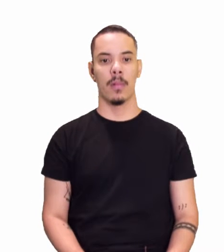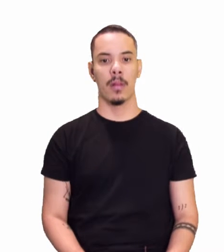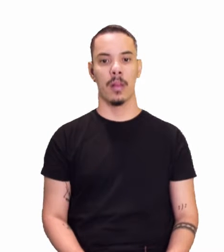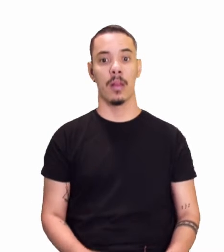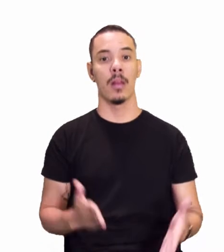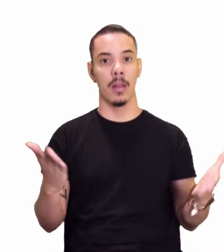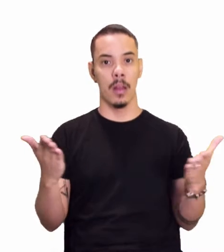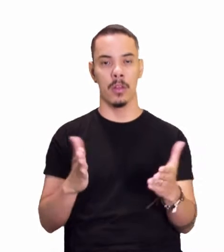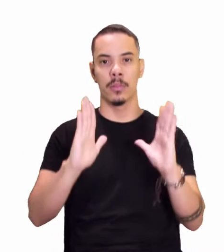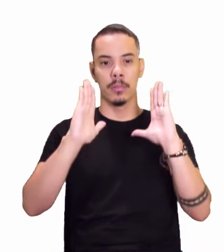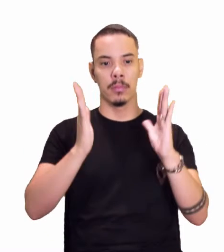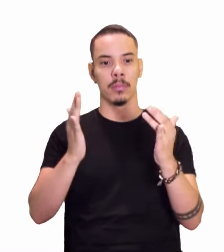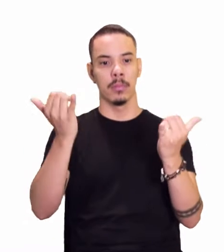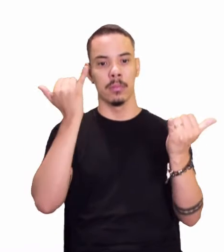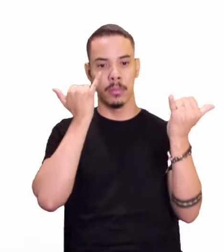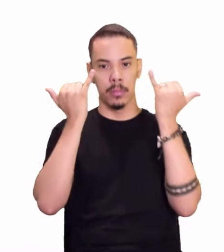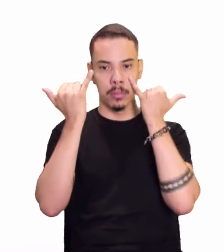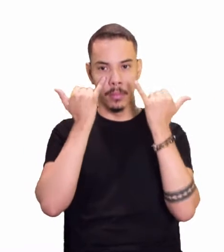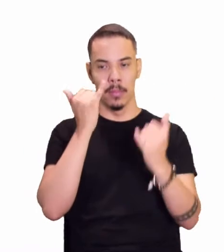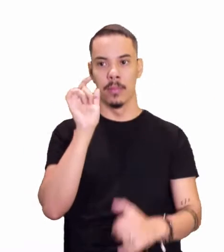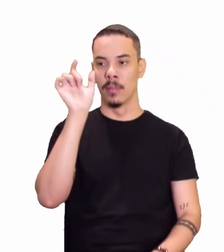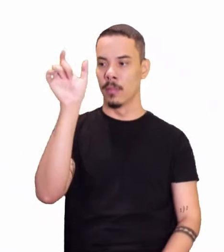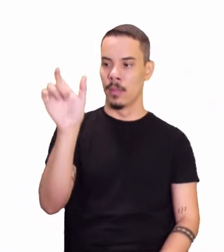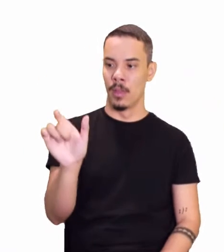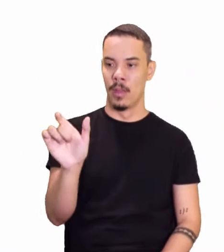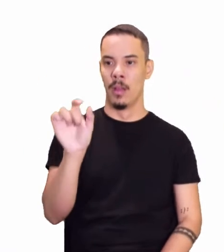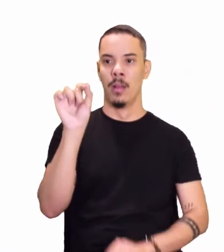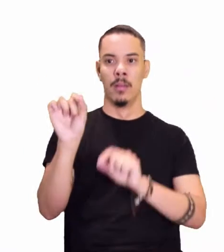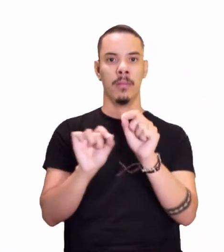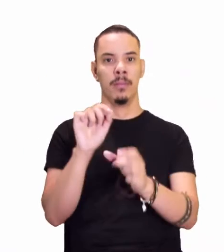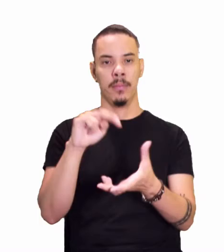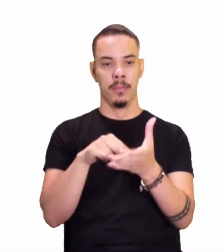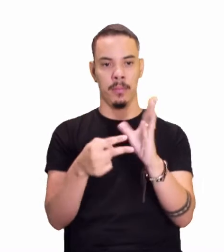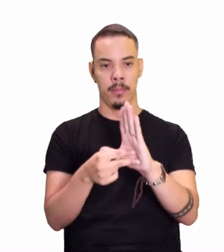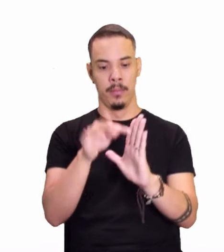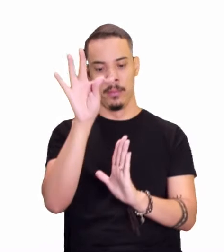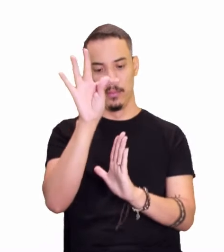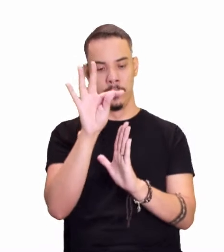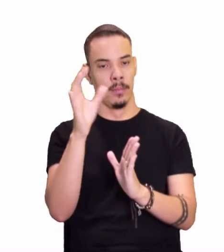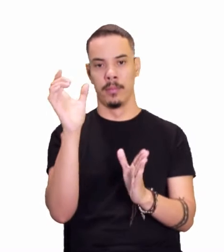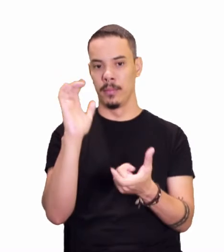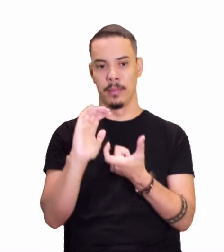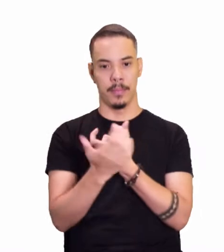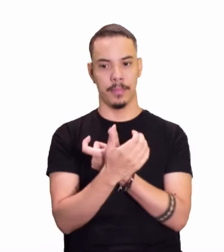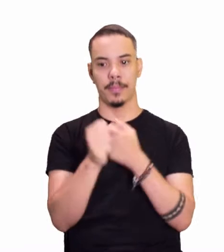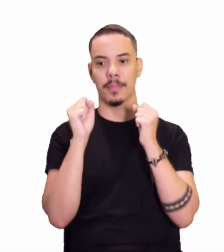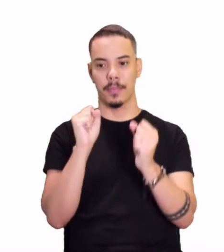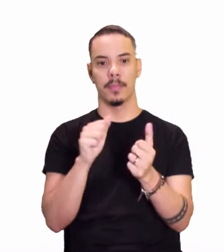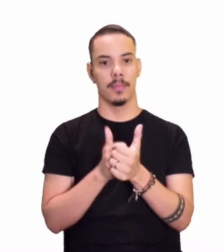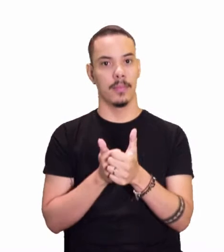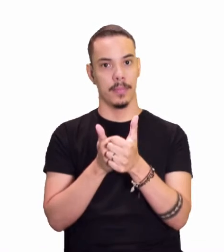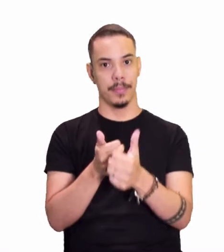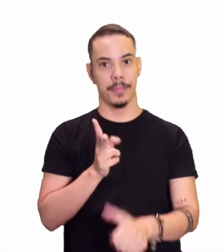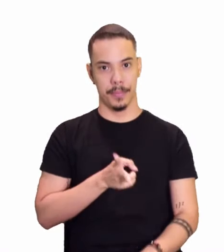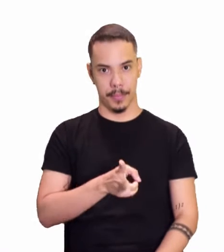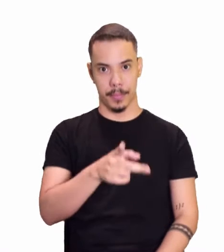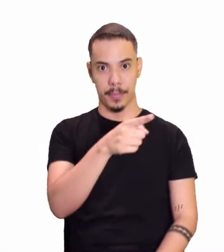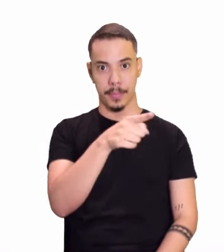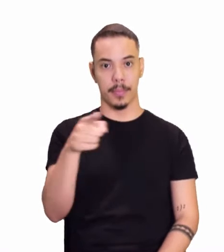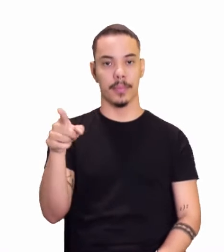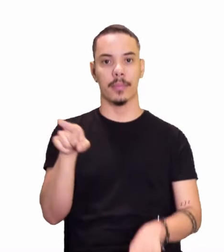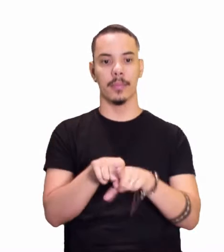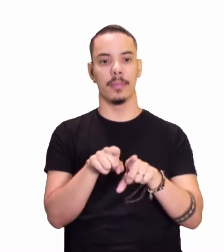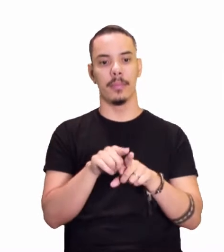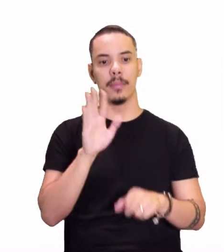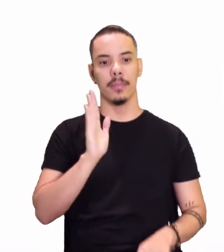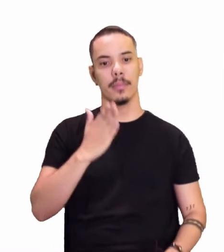repleto dessa informação, da palavra, do que significa o termo, podemos seguir. E você já sabe também